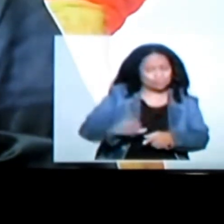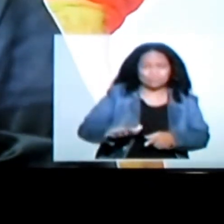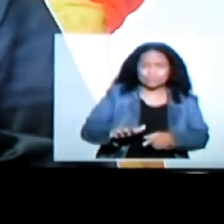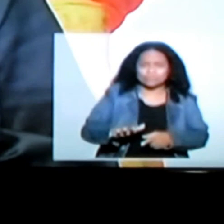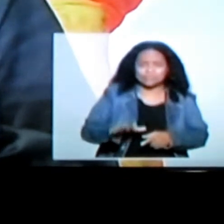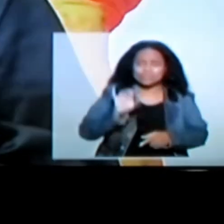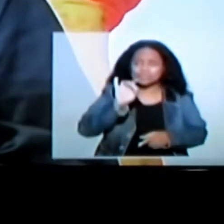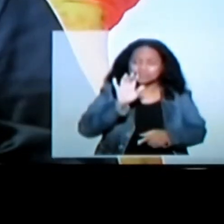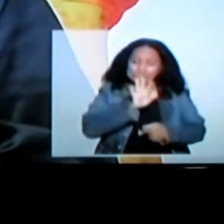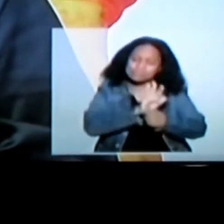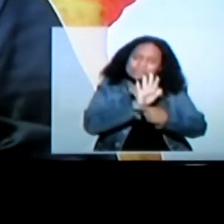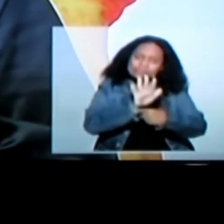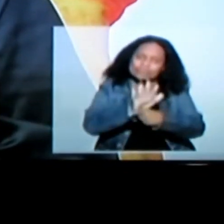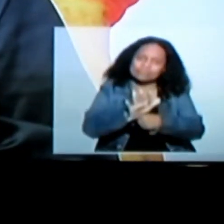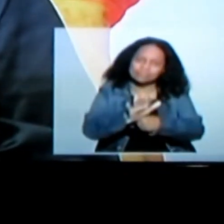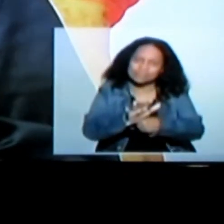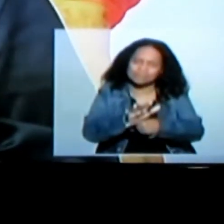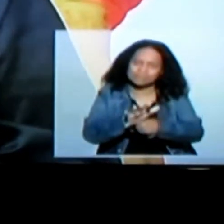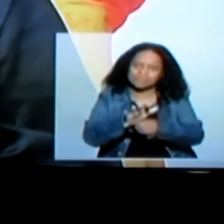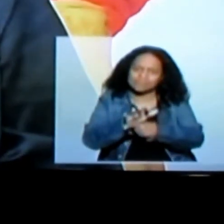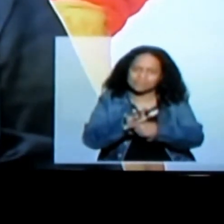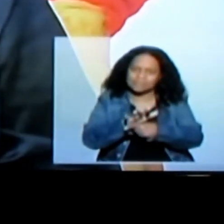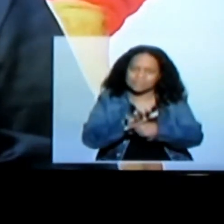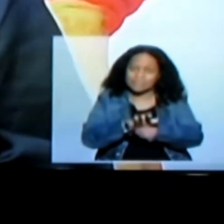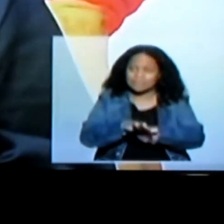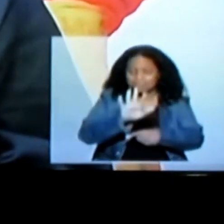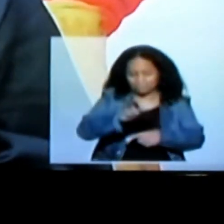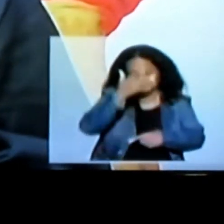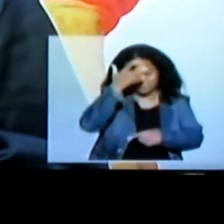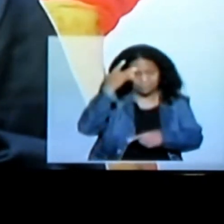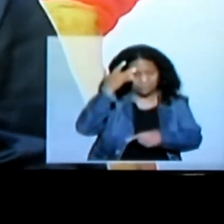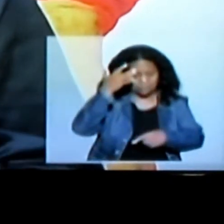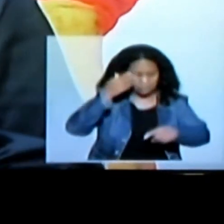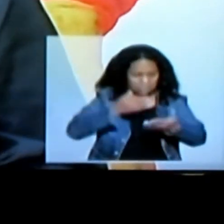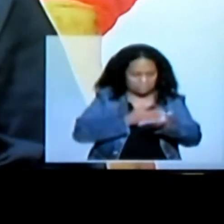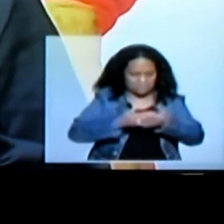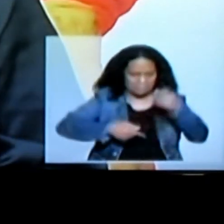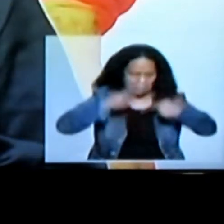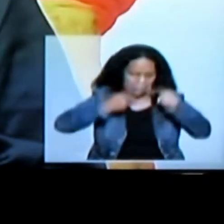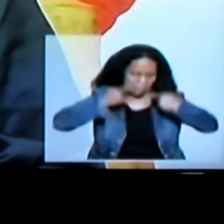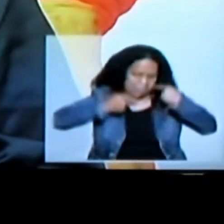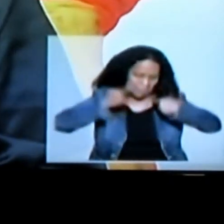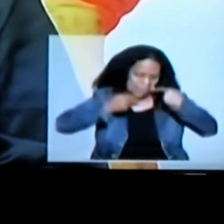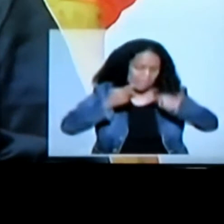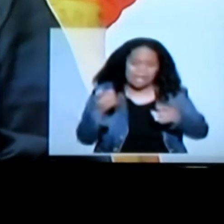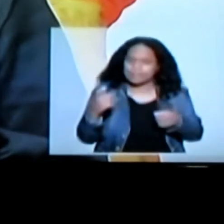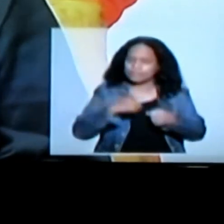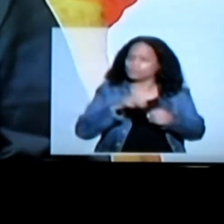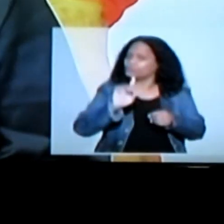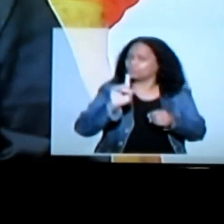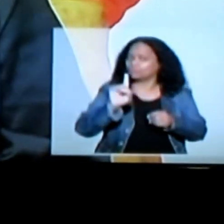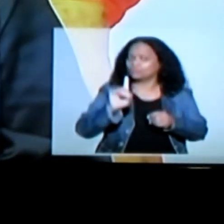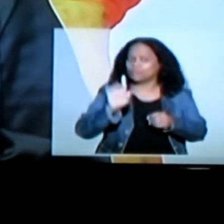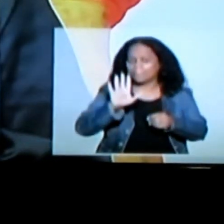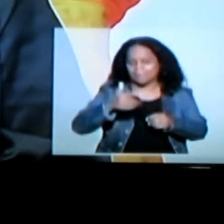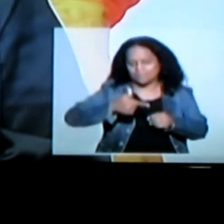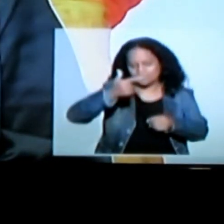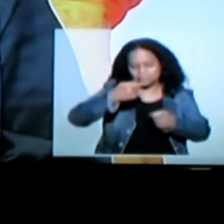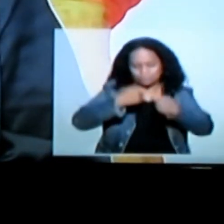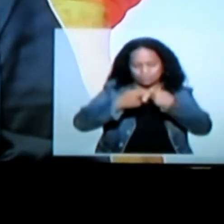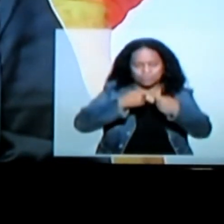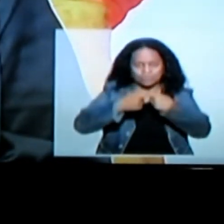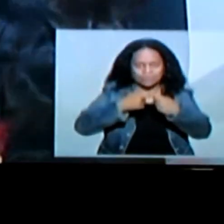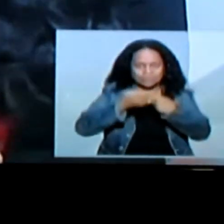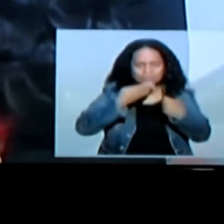que ele falava. Mas eu vi que era uma coisa tão polêmica que aí eu realmente tirei do ar e eu não voltei. Mas do Estado Islâmico eu voltei,